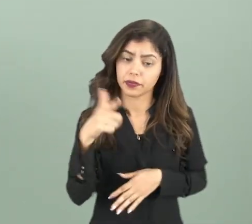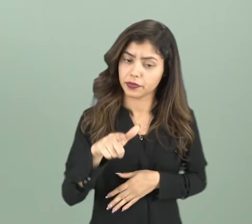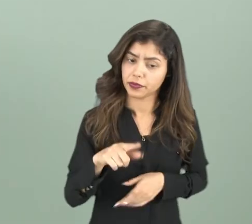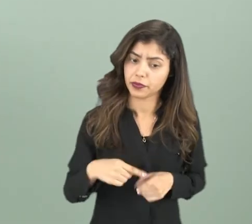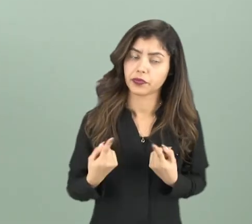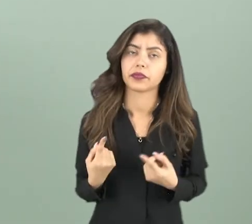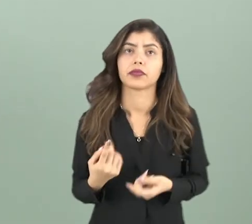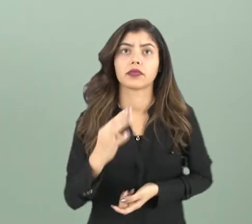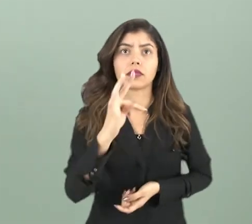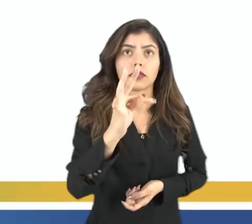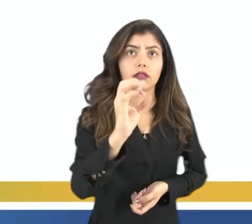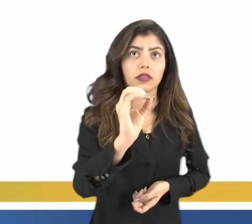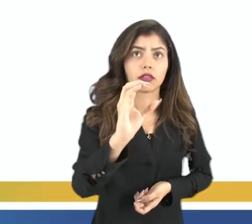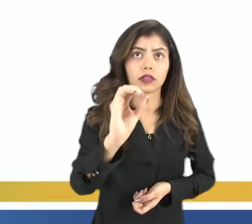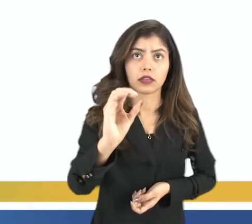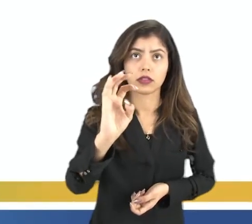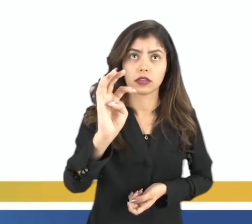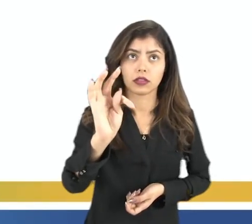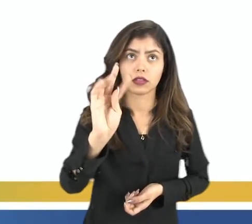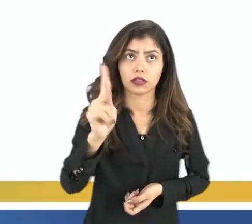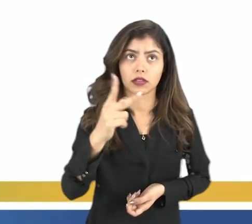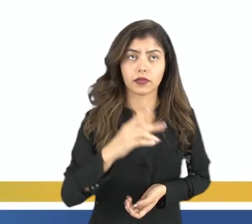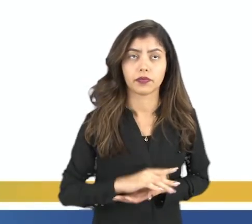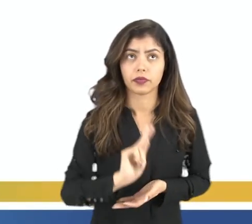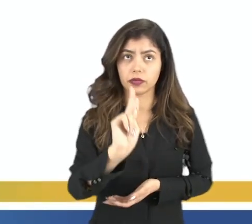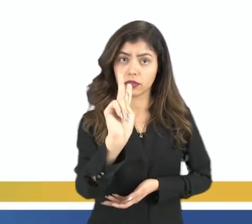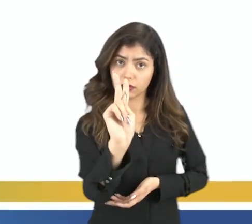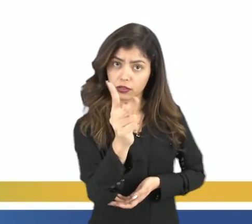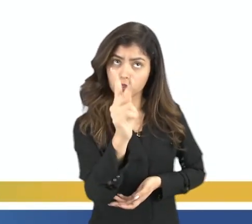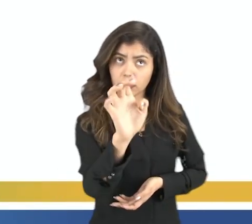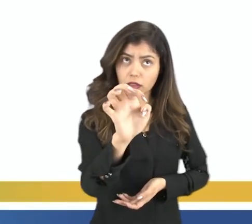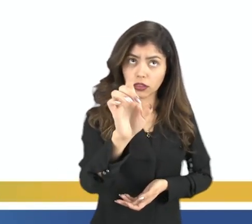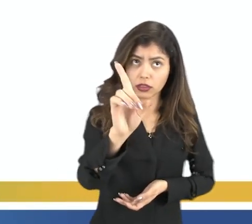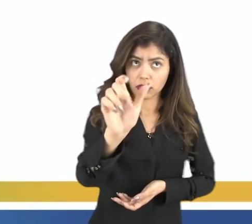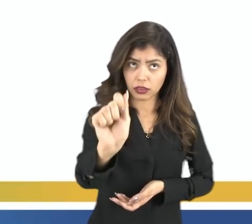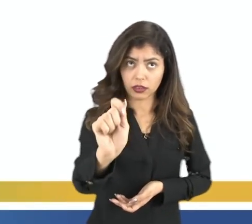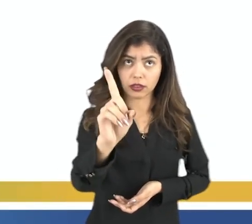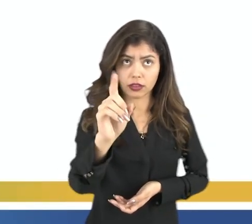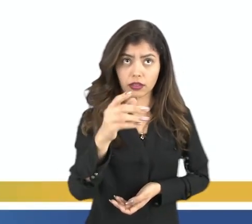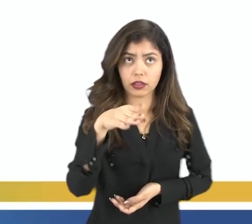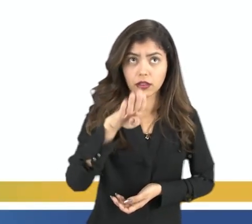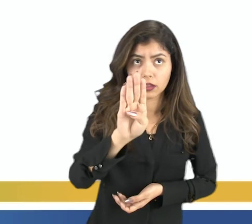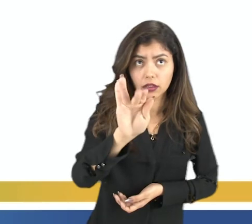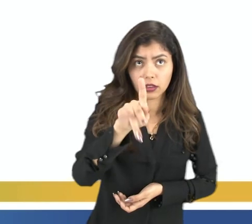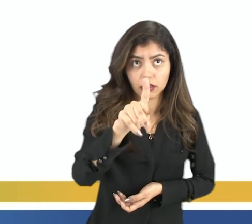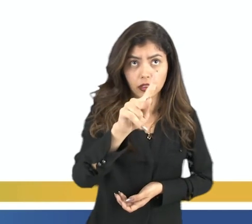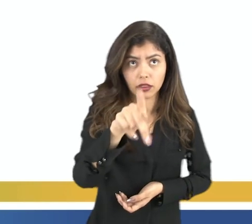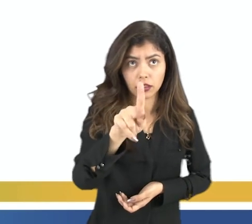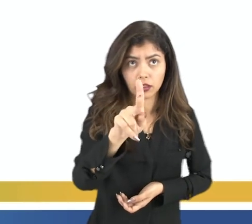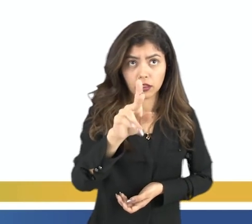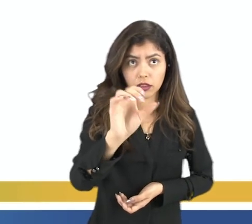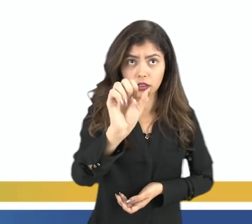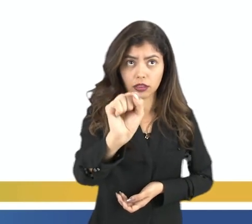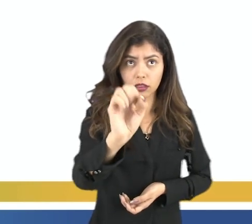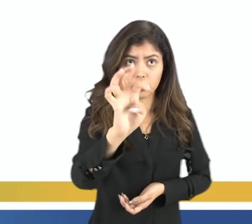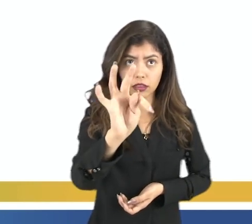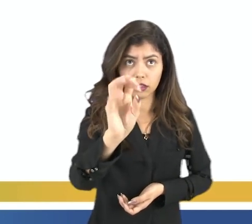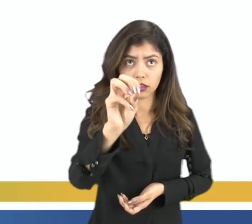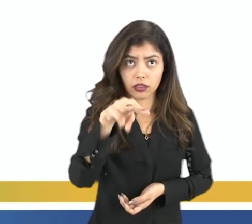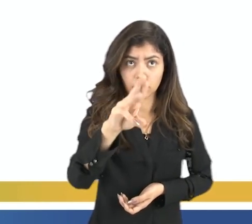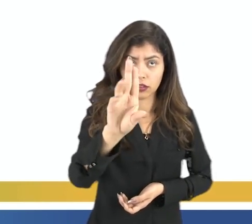mais uma vez? Head, pode repetir aí na sua casa. Back,